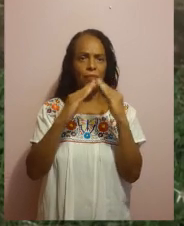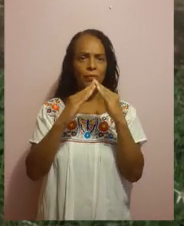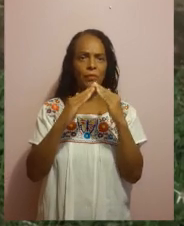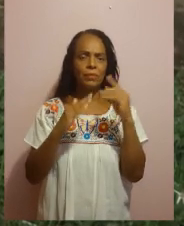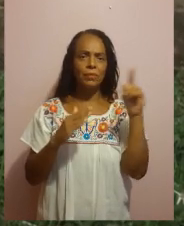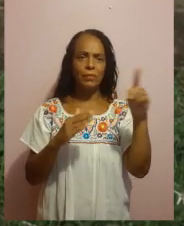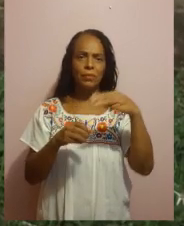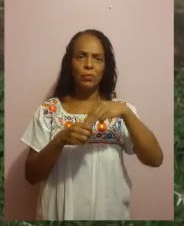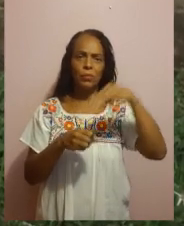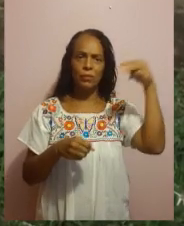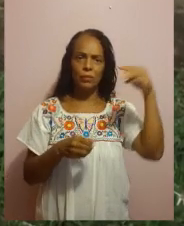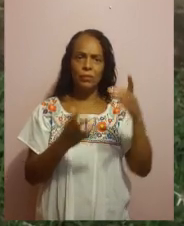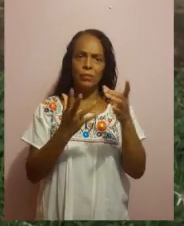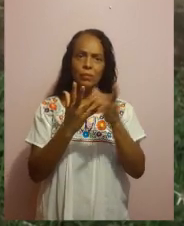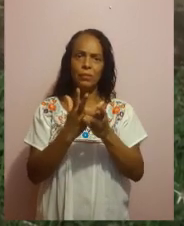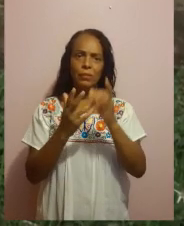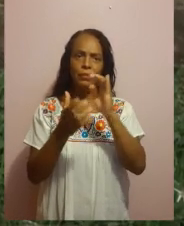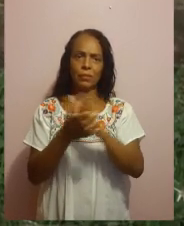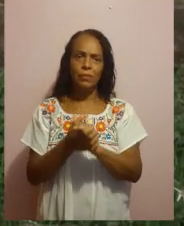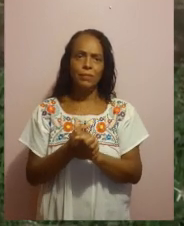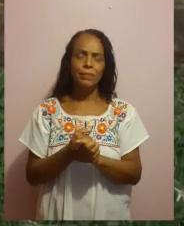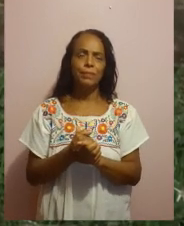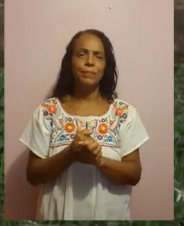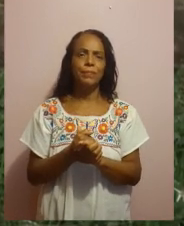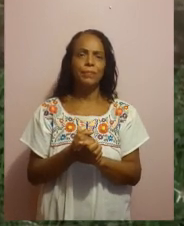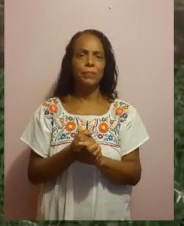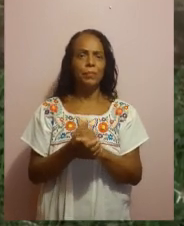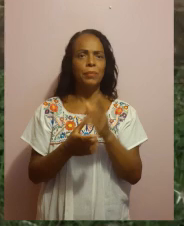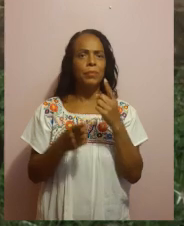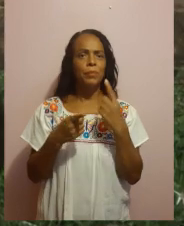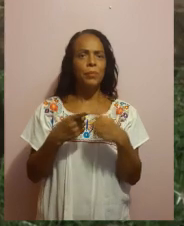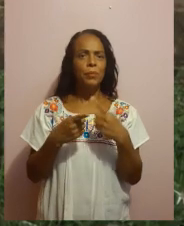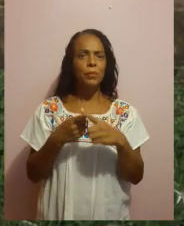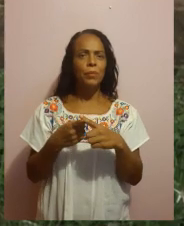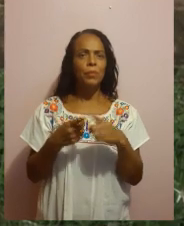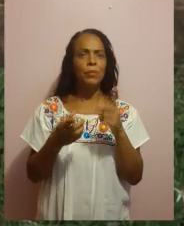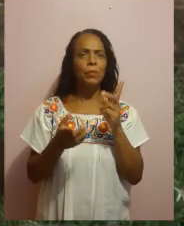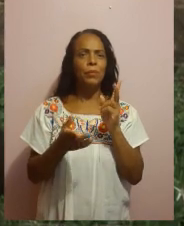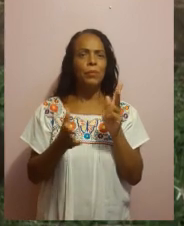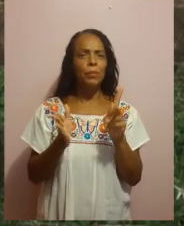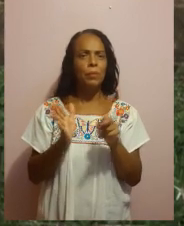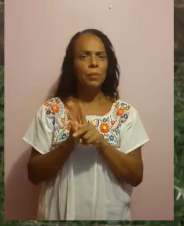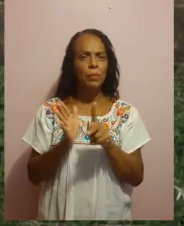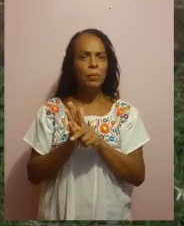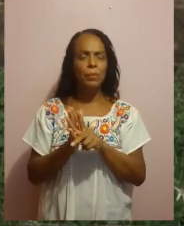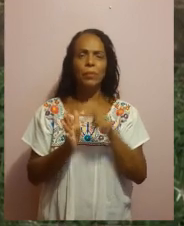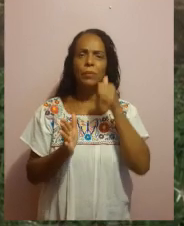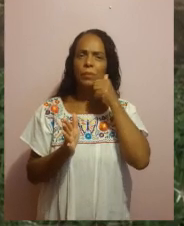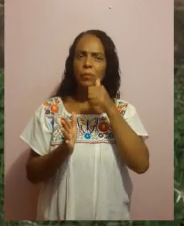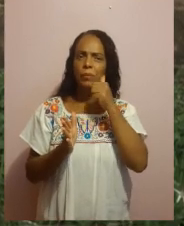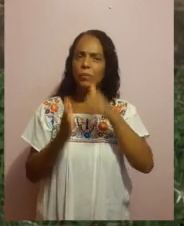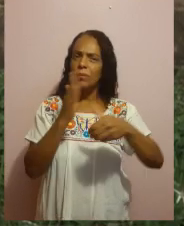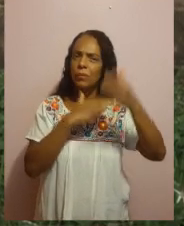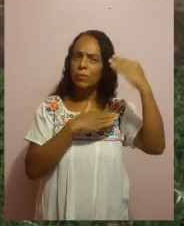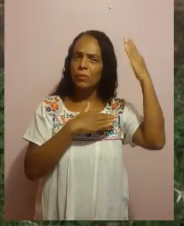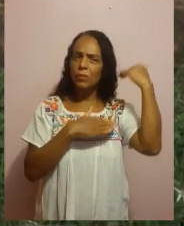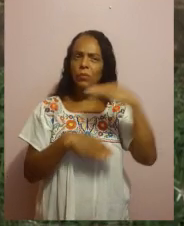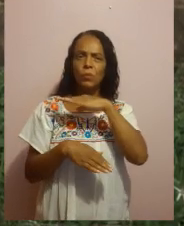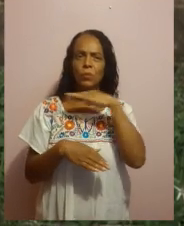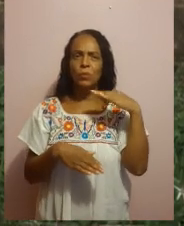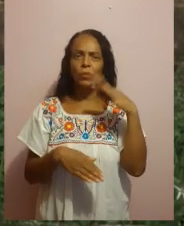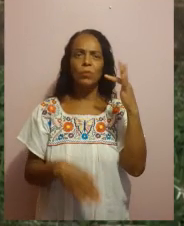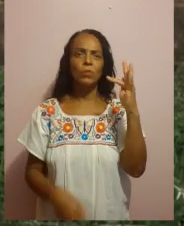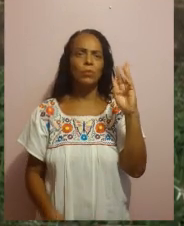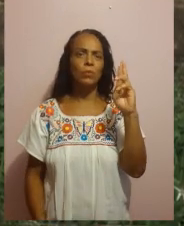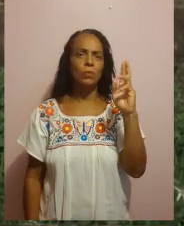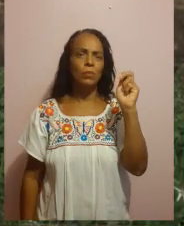até porque a própria Dona Francisca um dia chamou ele e fez essa recomendação para ele. Disse